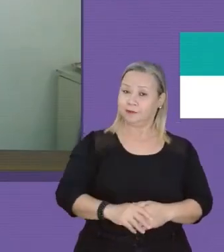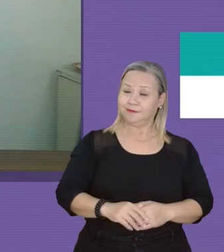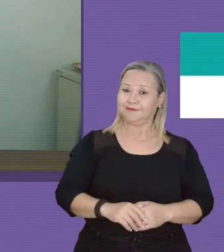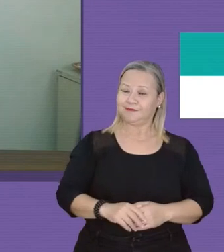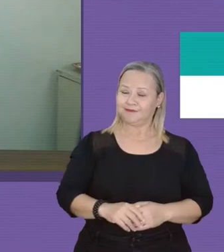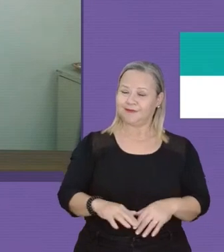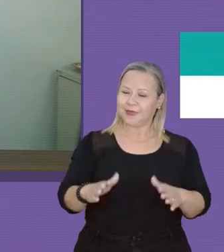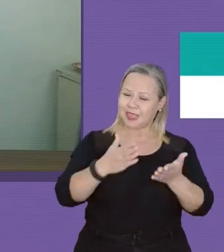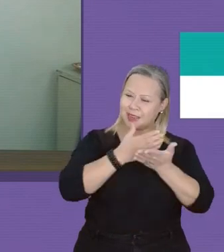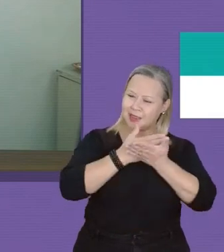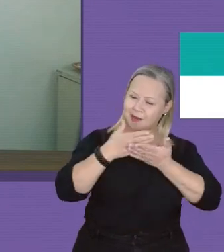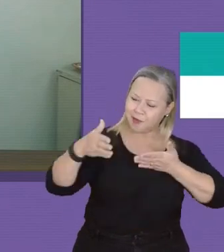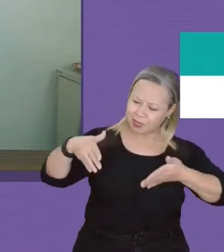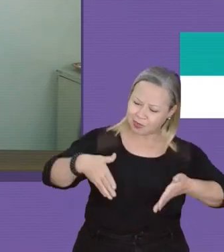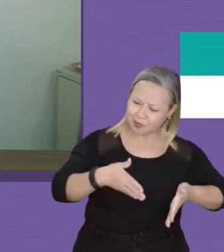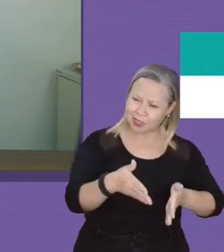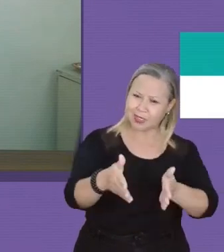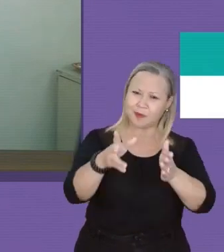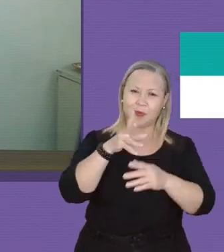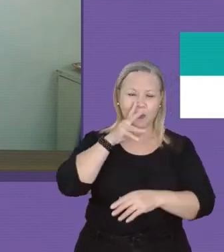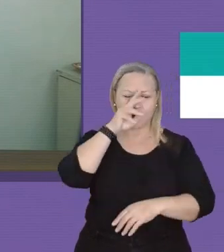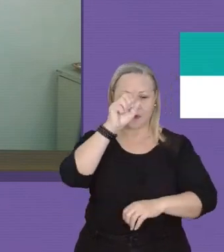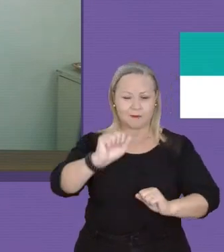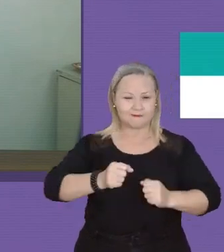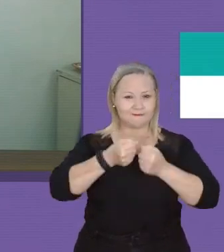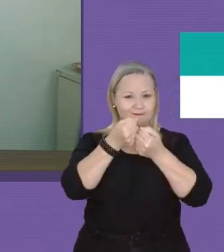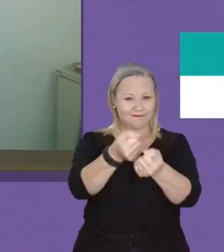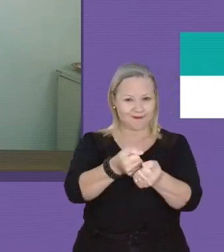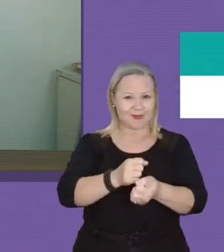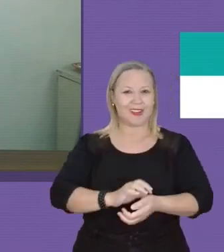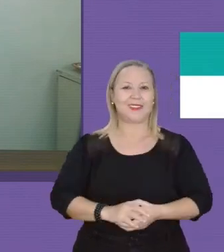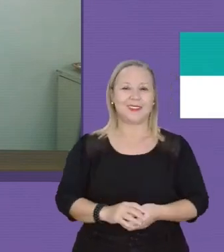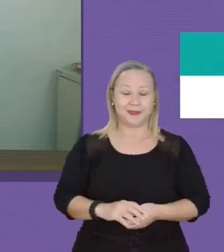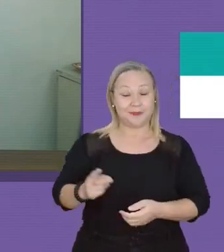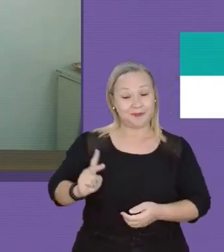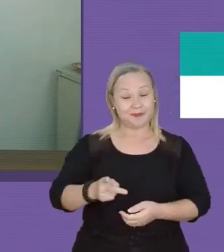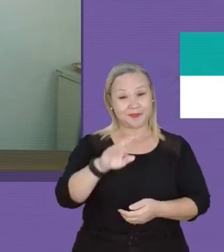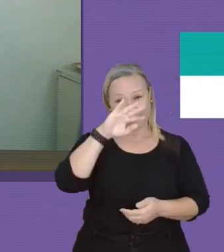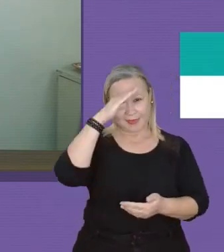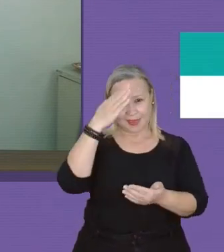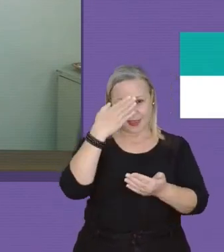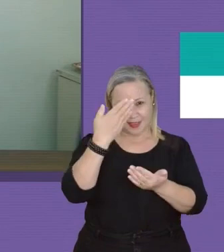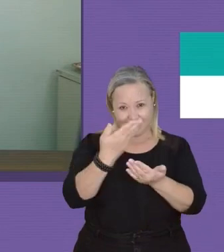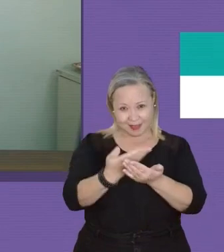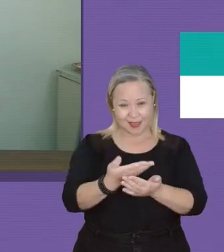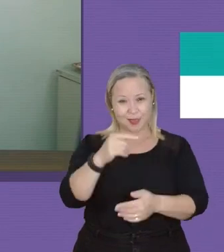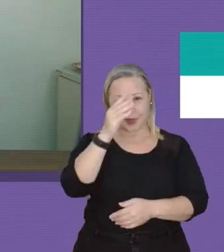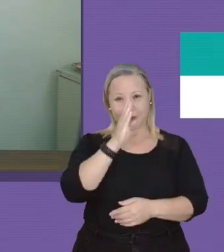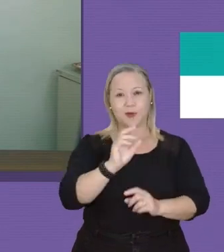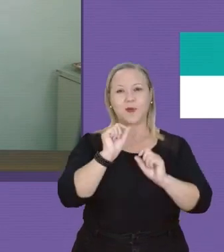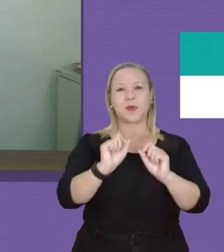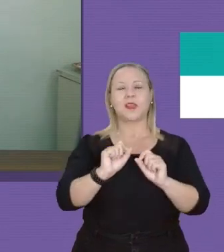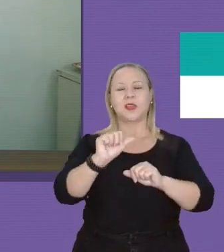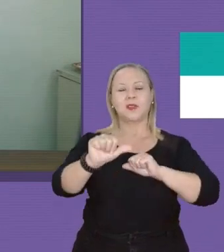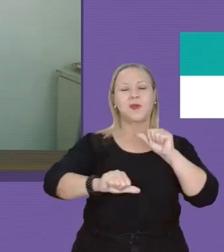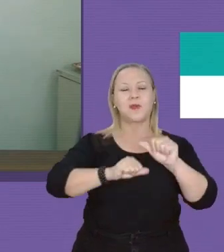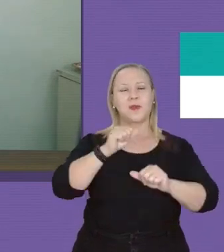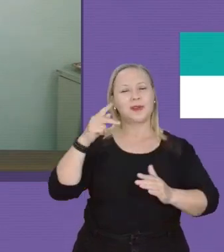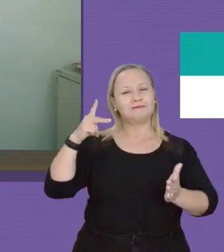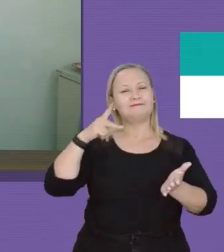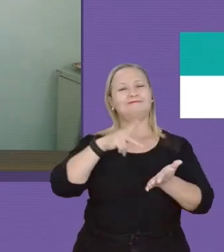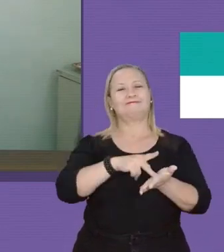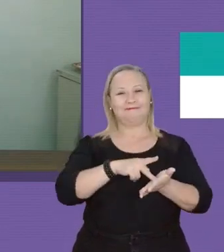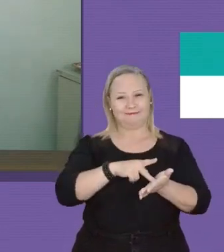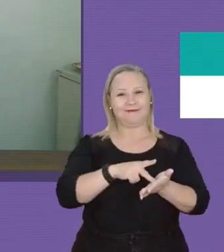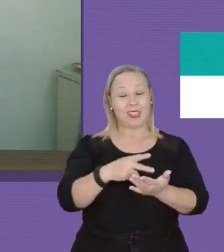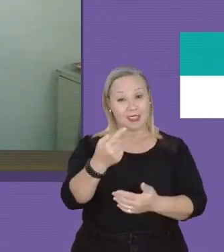abriu esse caminho e o fortaleceu. Nós sempre acreditamos que o Brasil só mudaria de verdade se